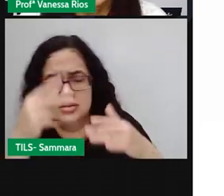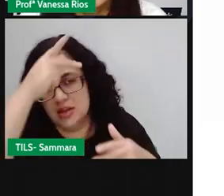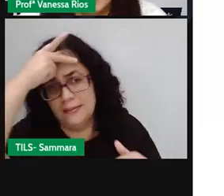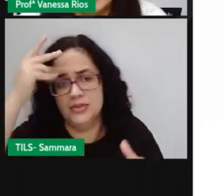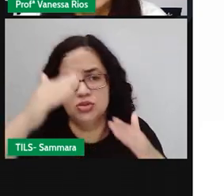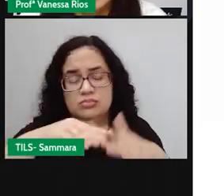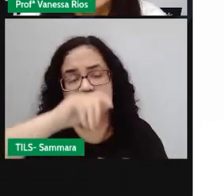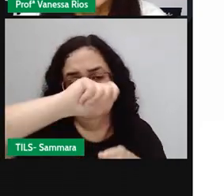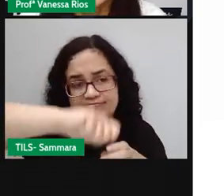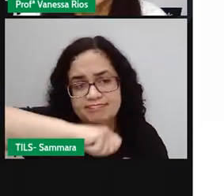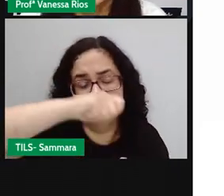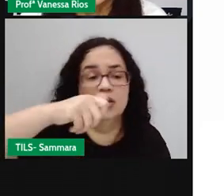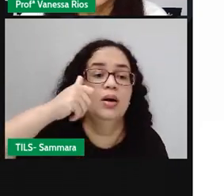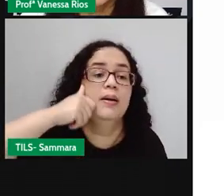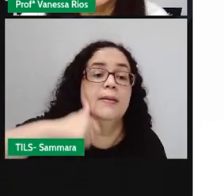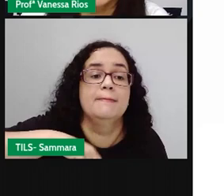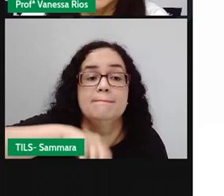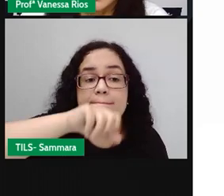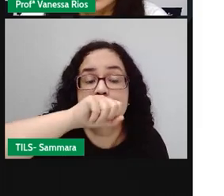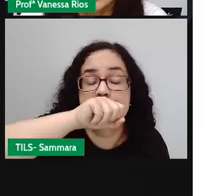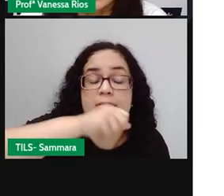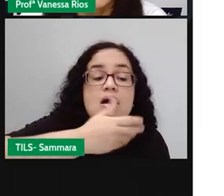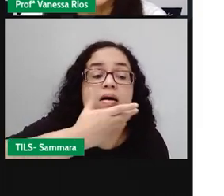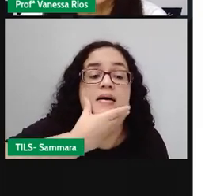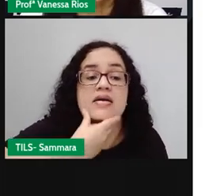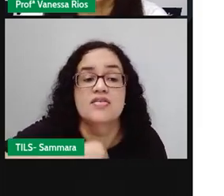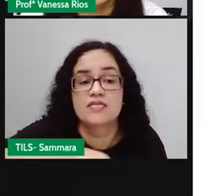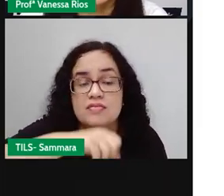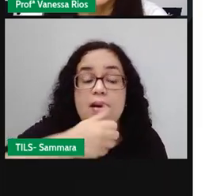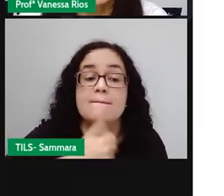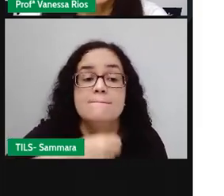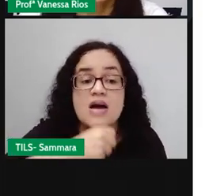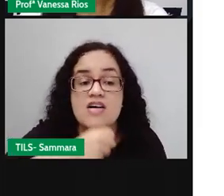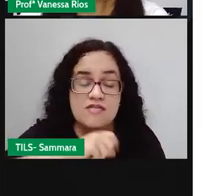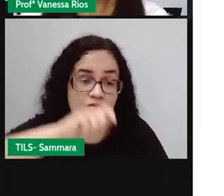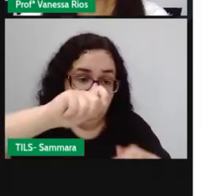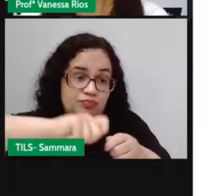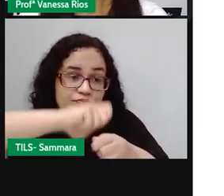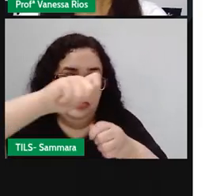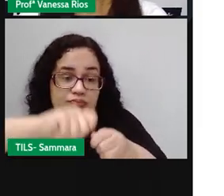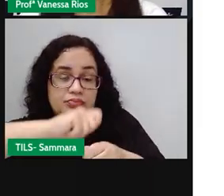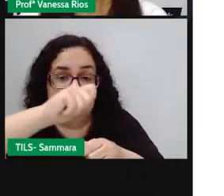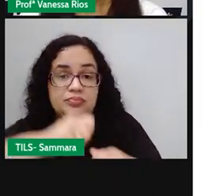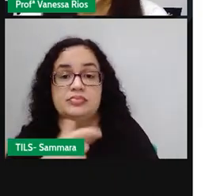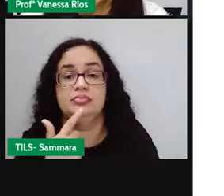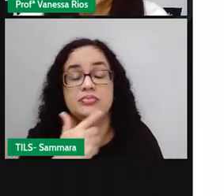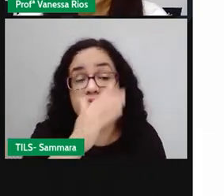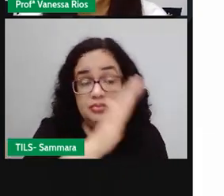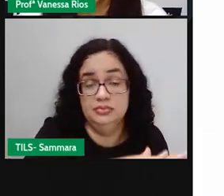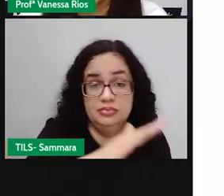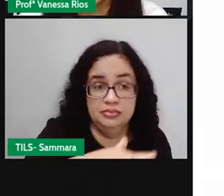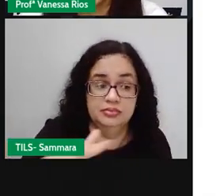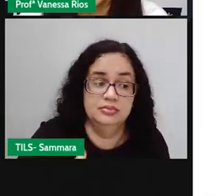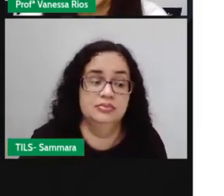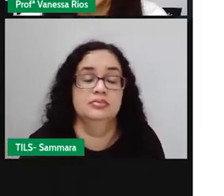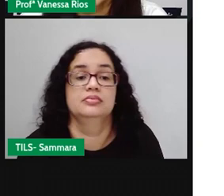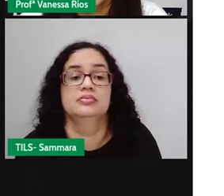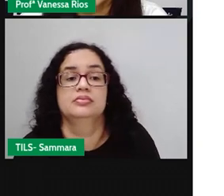né, pelos pais, pelas mães, por pessoas mais velhas, né, passadas aí, entregue às crianças.